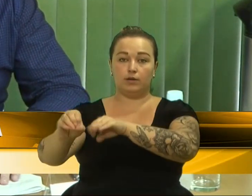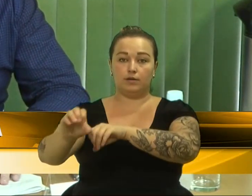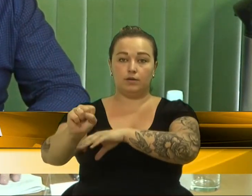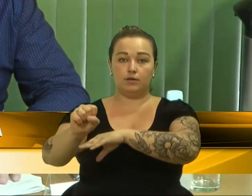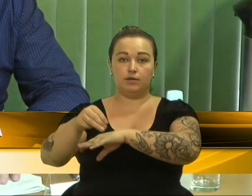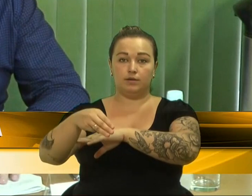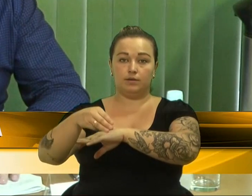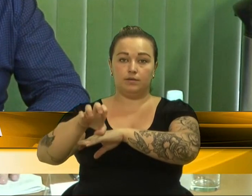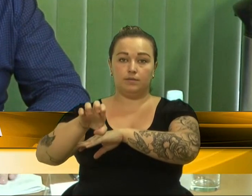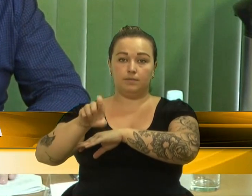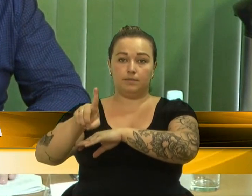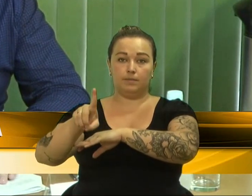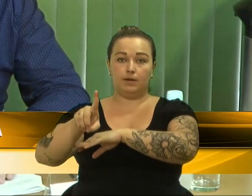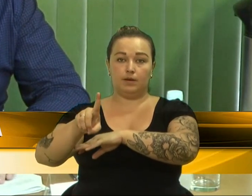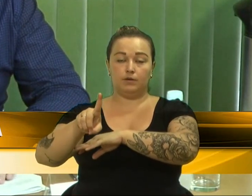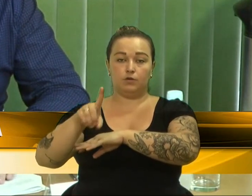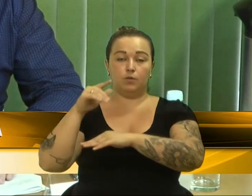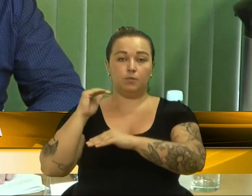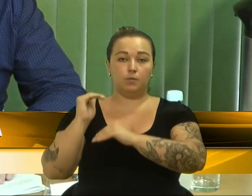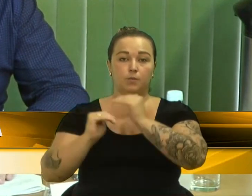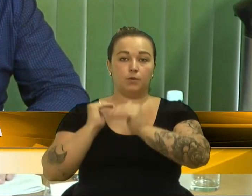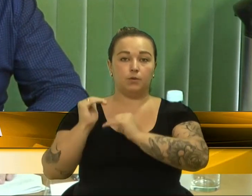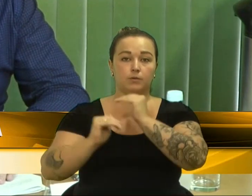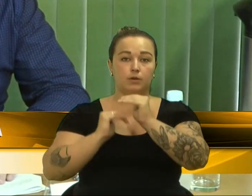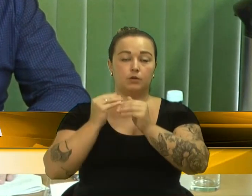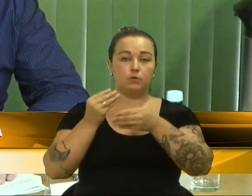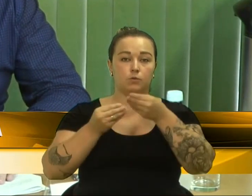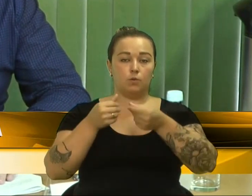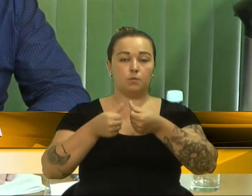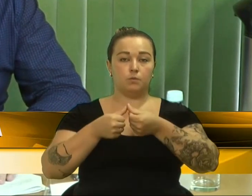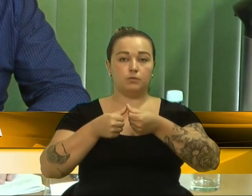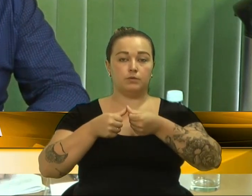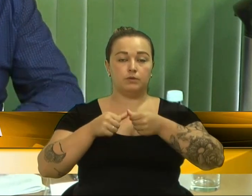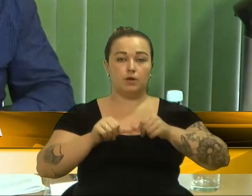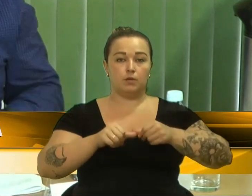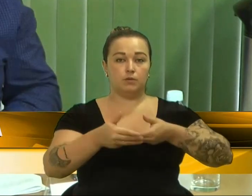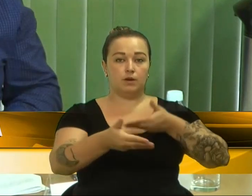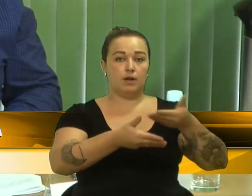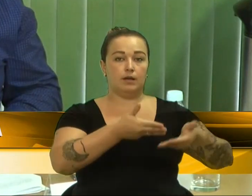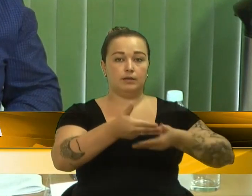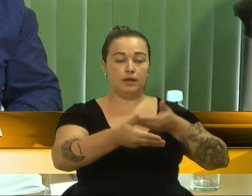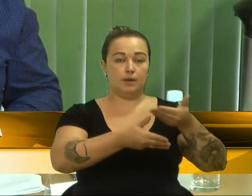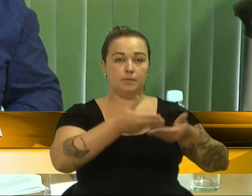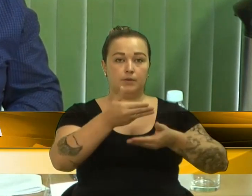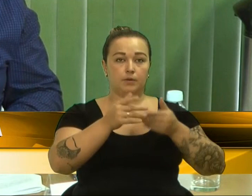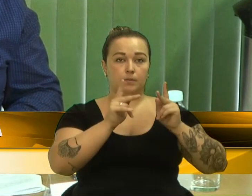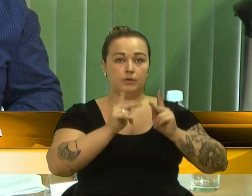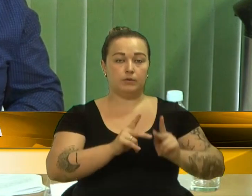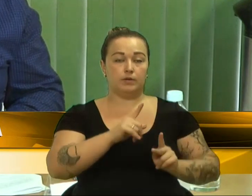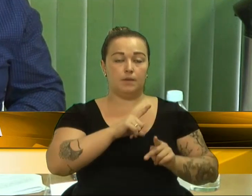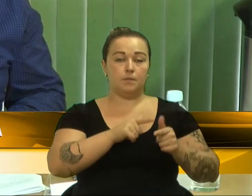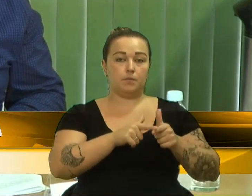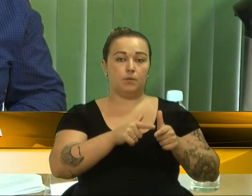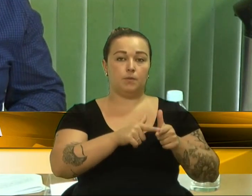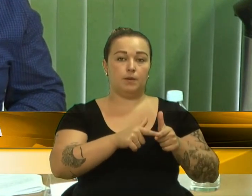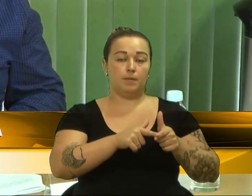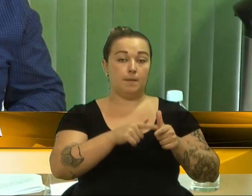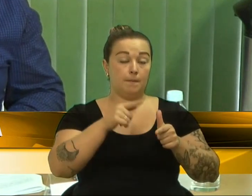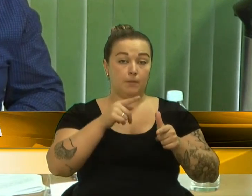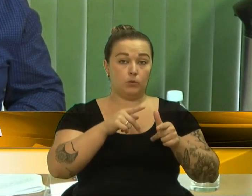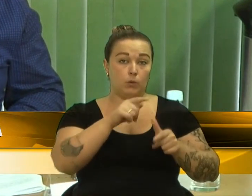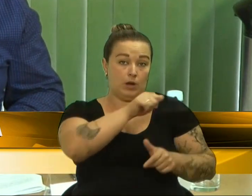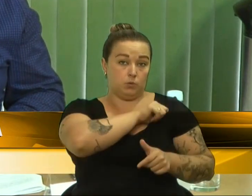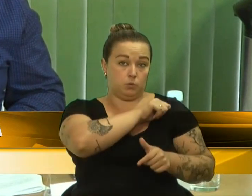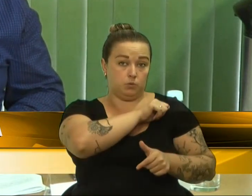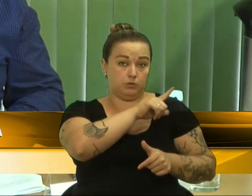de identificação e encaminhamento para tratamento de estudantes com possíveis sintomas de problemas neurológicos